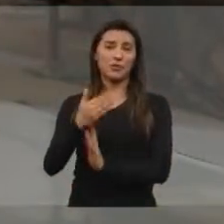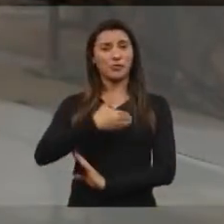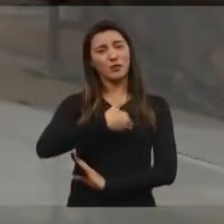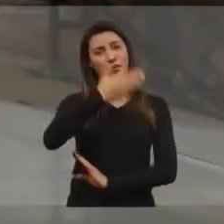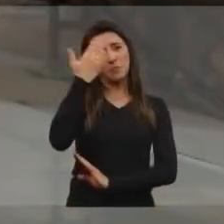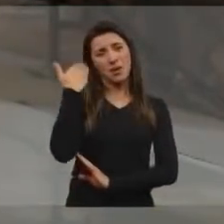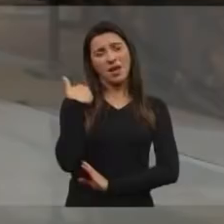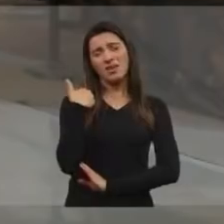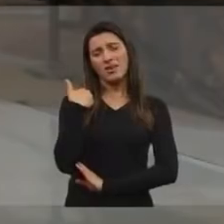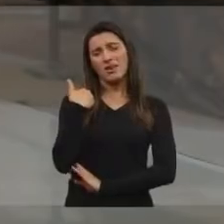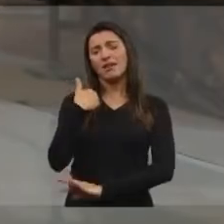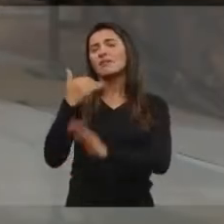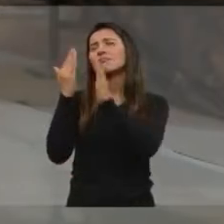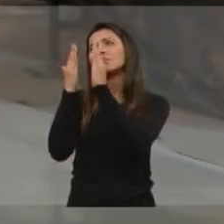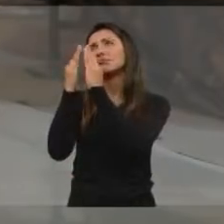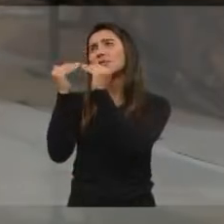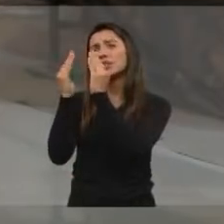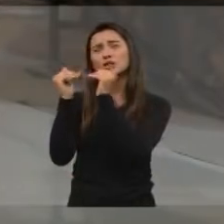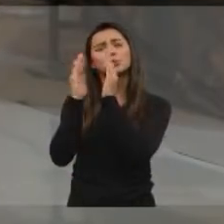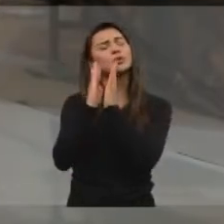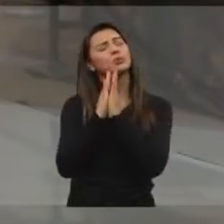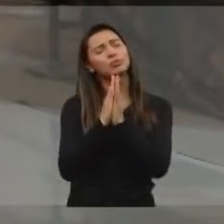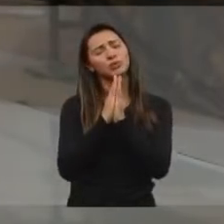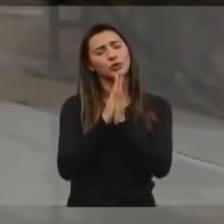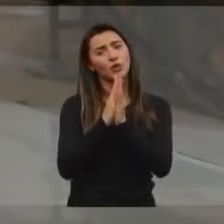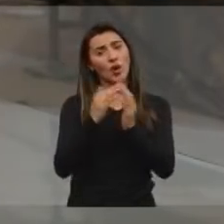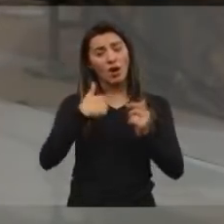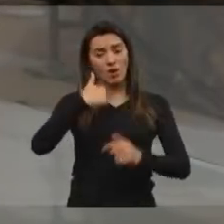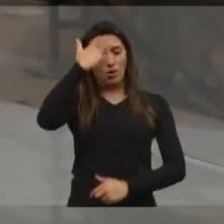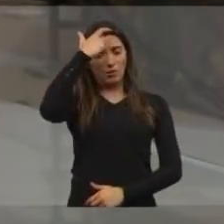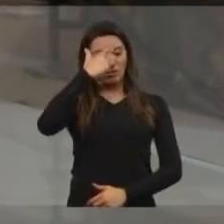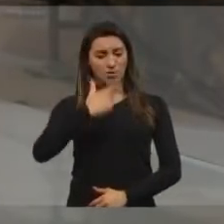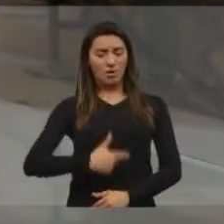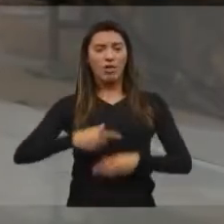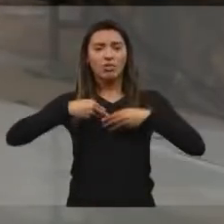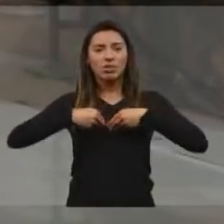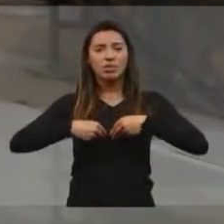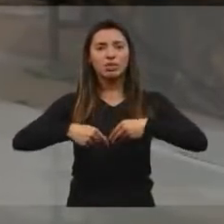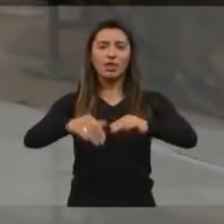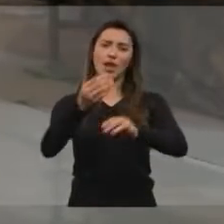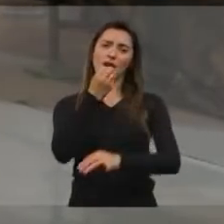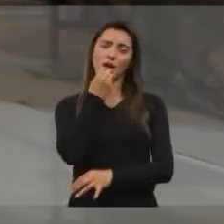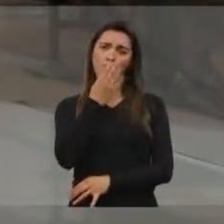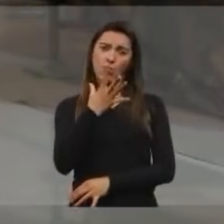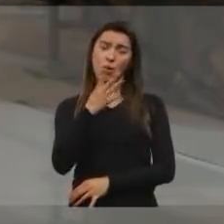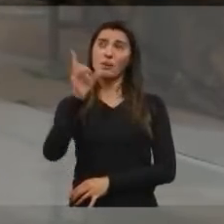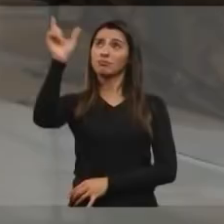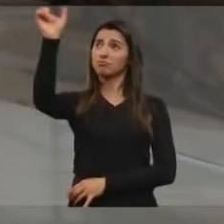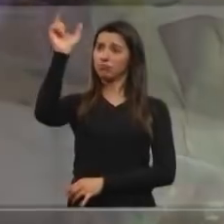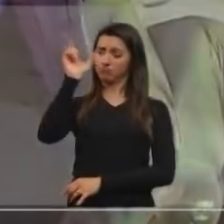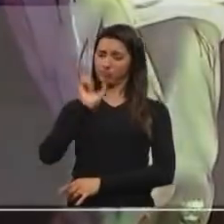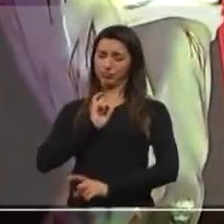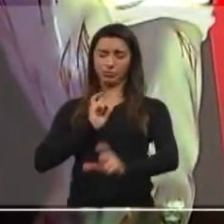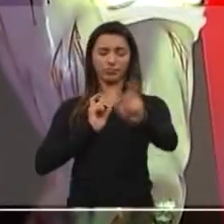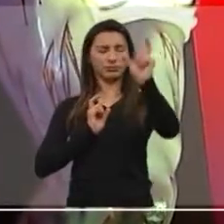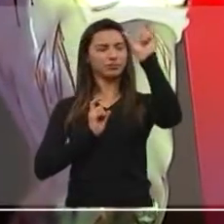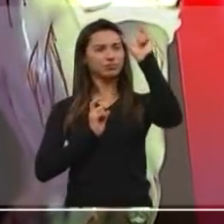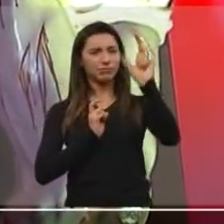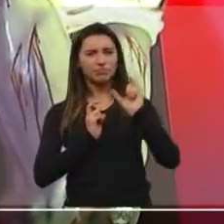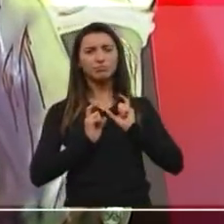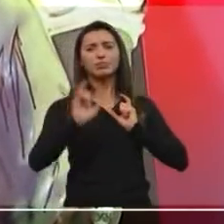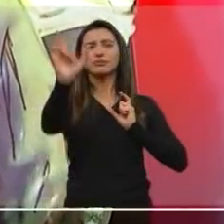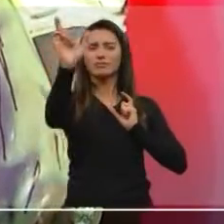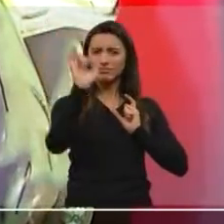não se pedimos que sejamos essa terra boa a produzir mas entendendo que essa